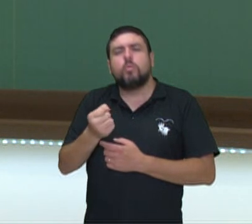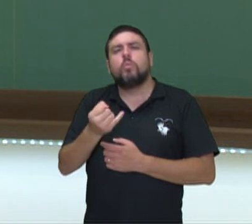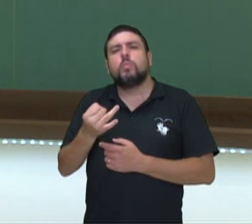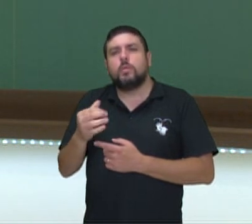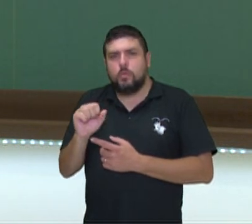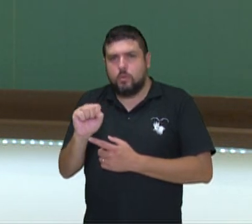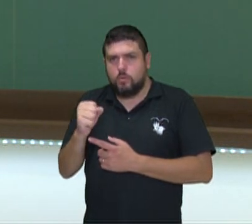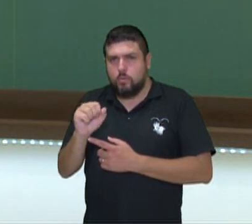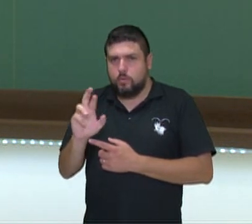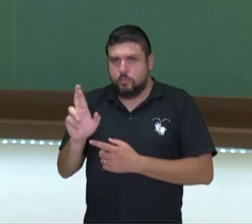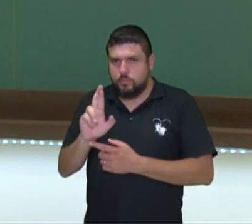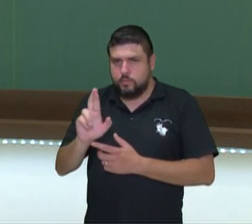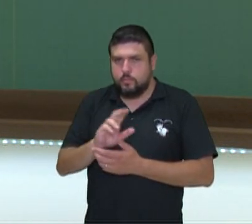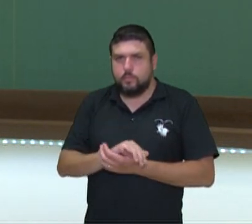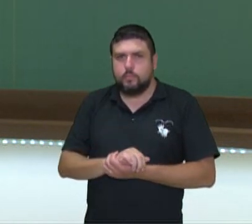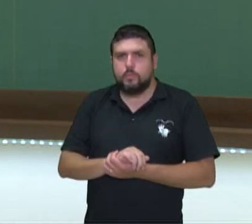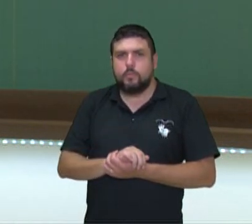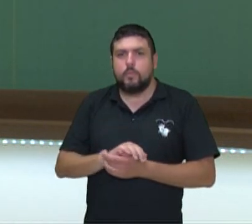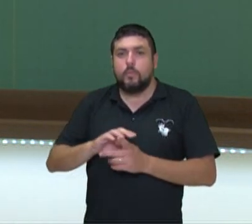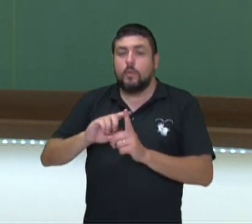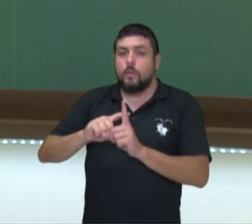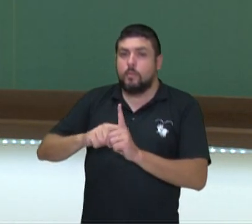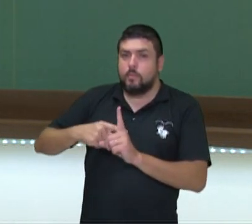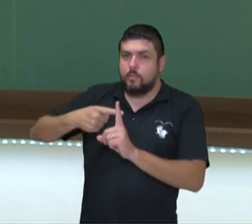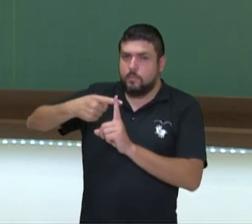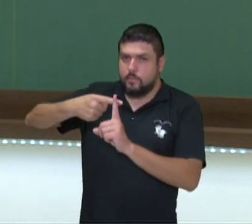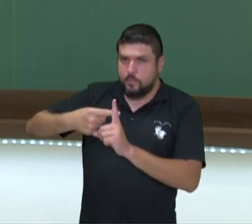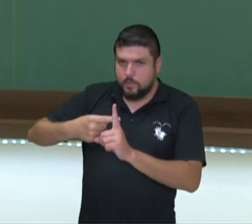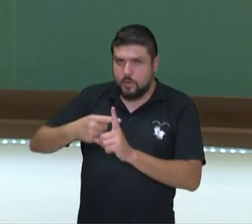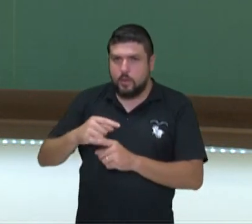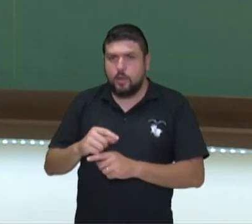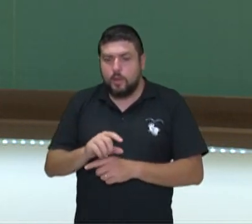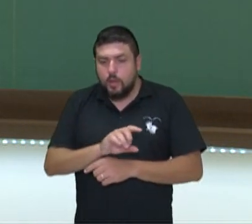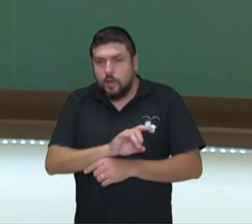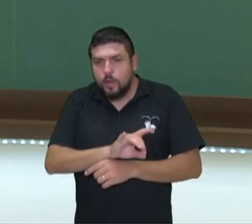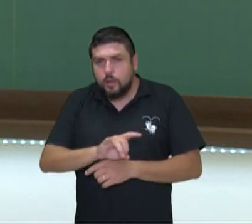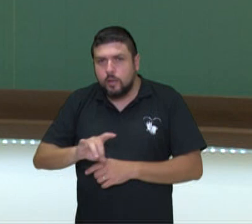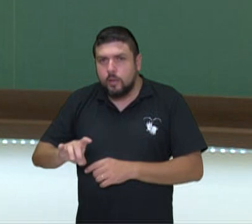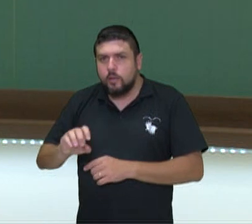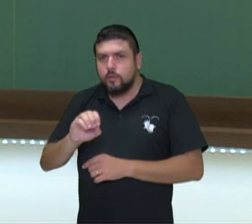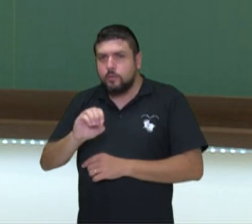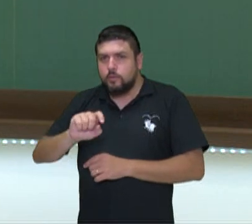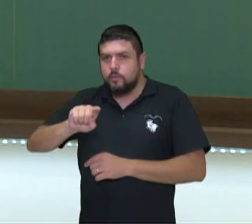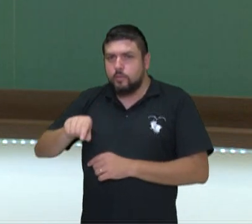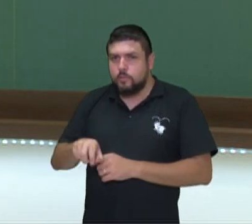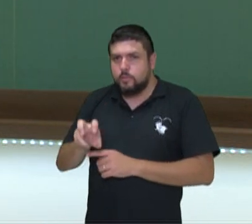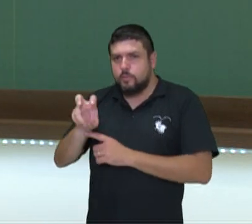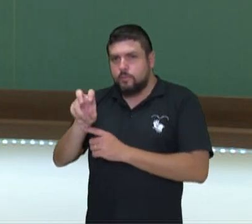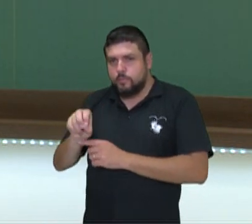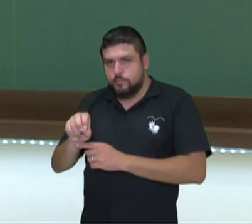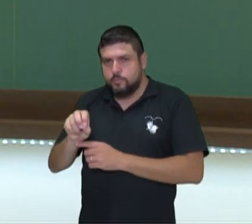de R$ 8,00 mais um custo variável de 50 centavos, mais